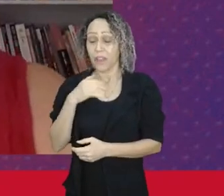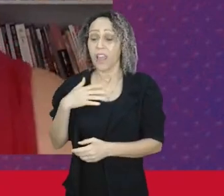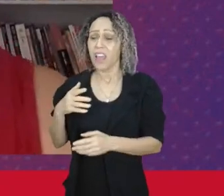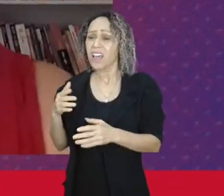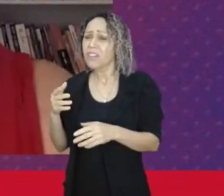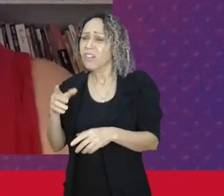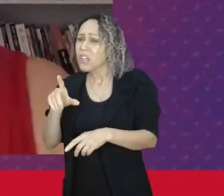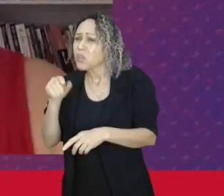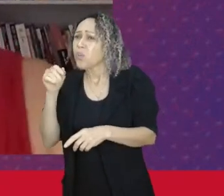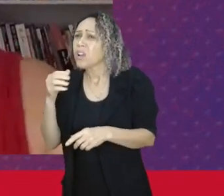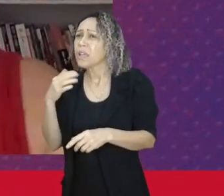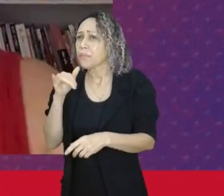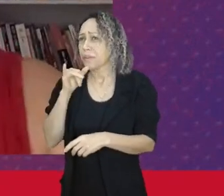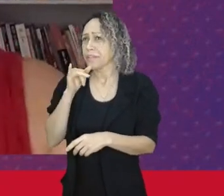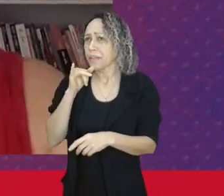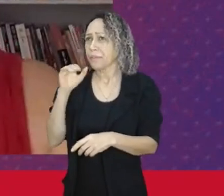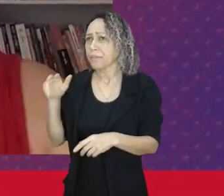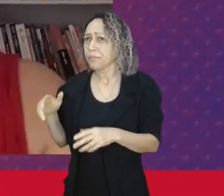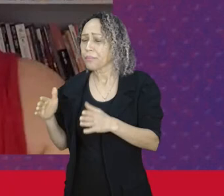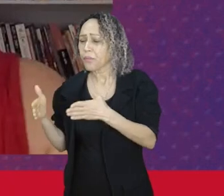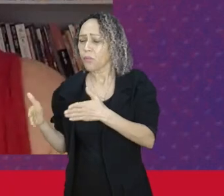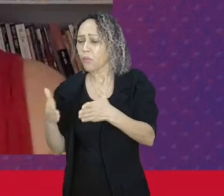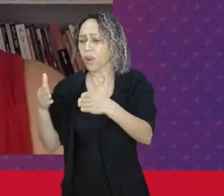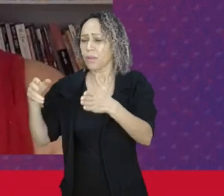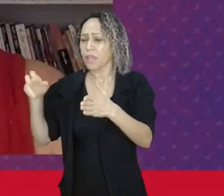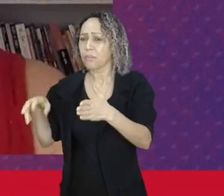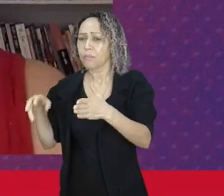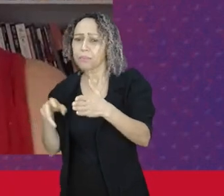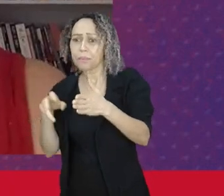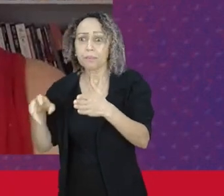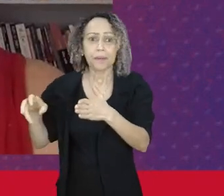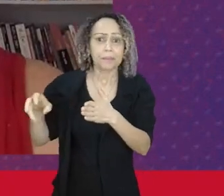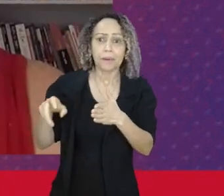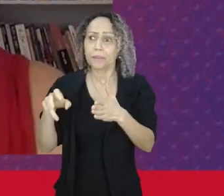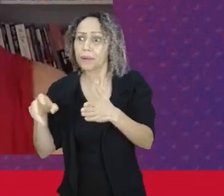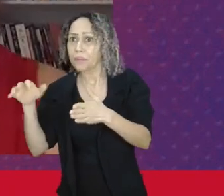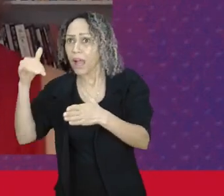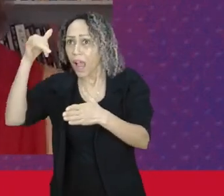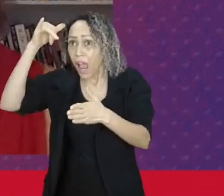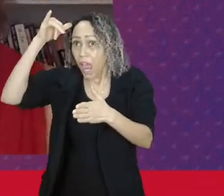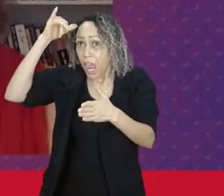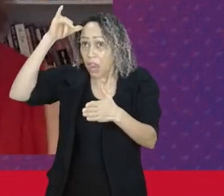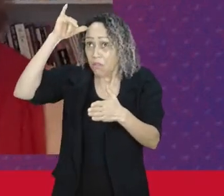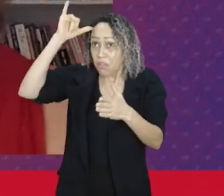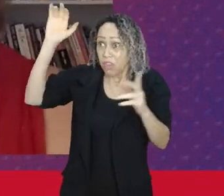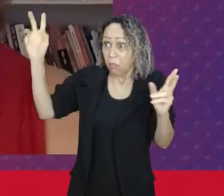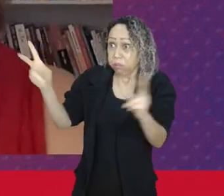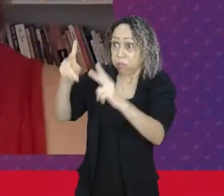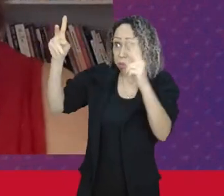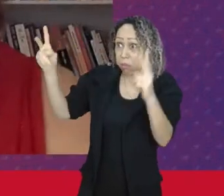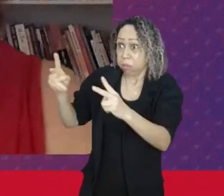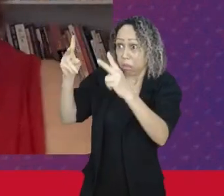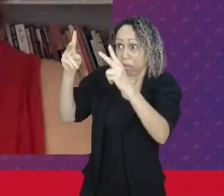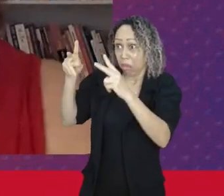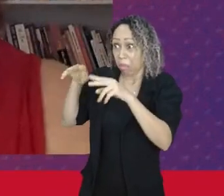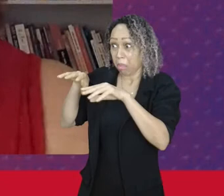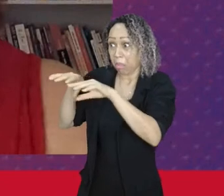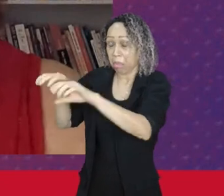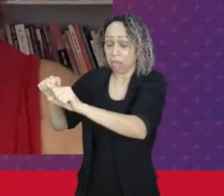dos homens que têm as principais vias calculadas para que os ventos não atinjam eles.